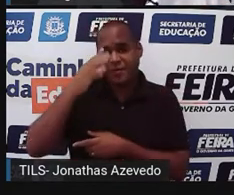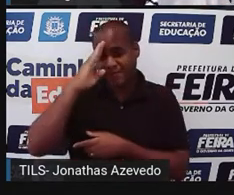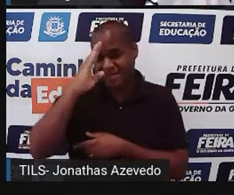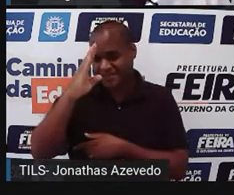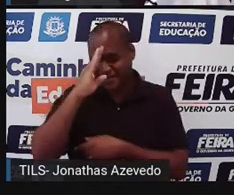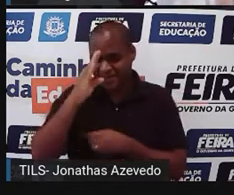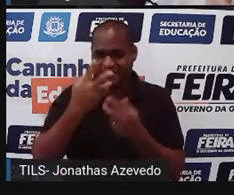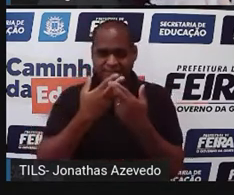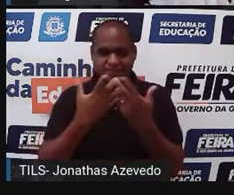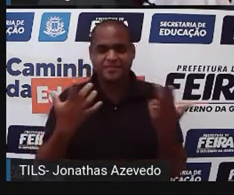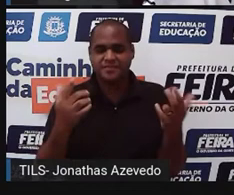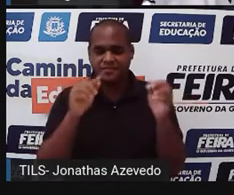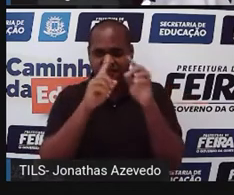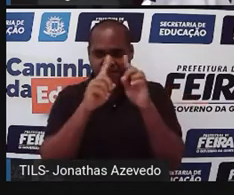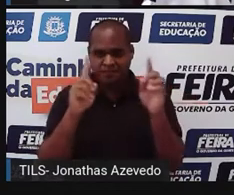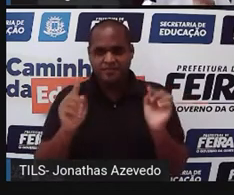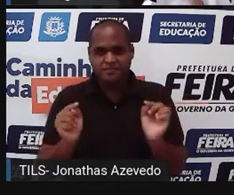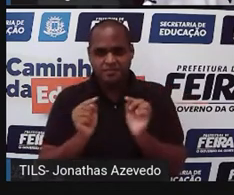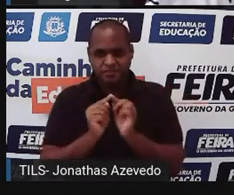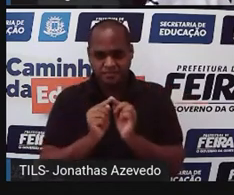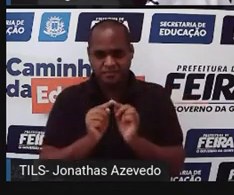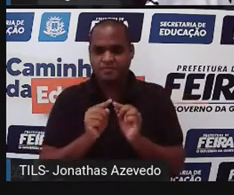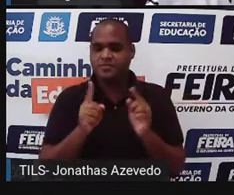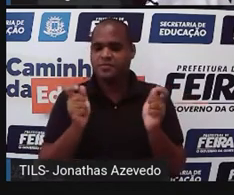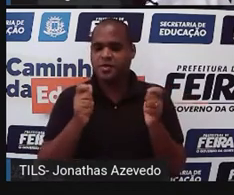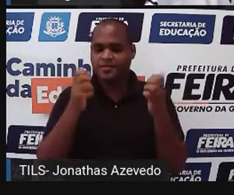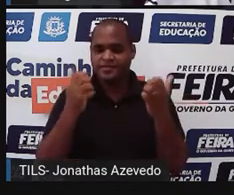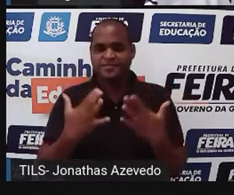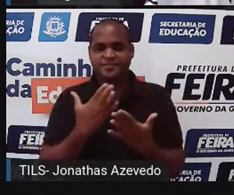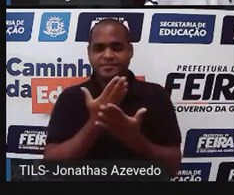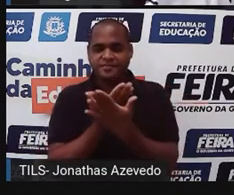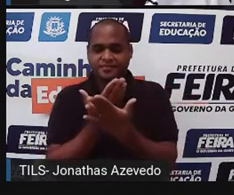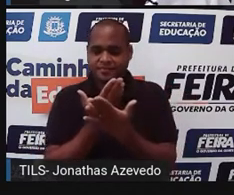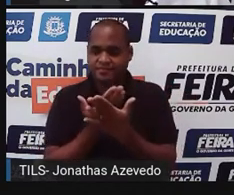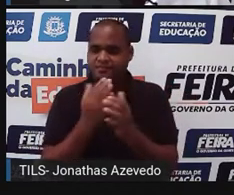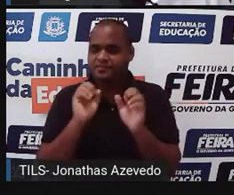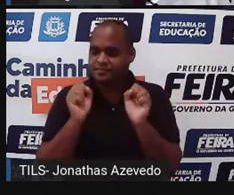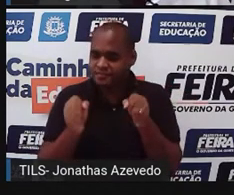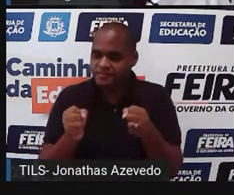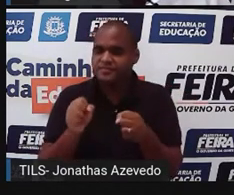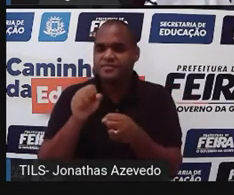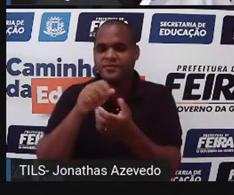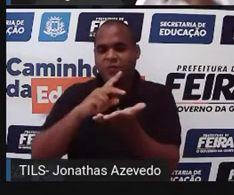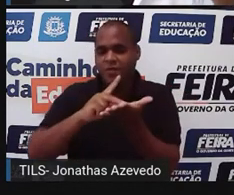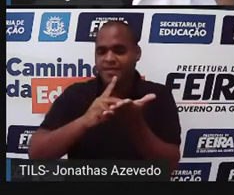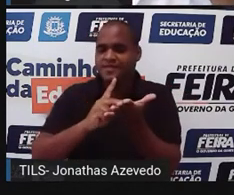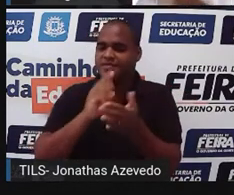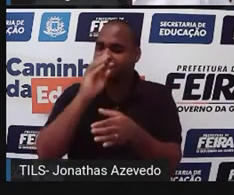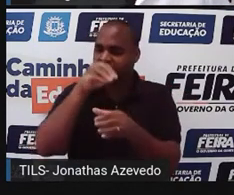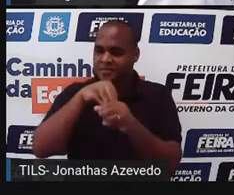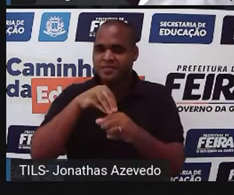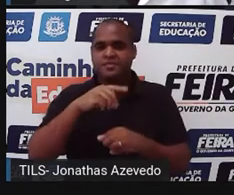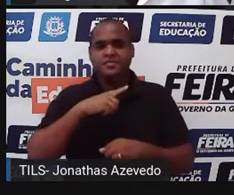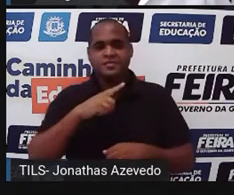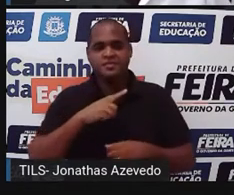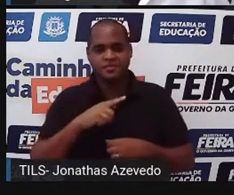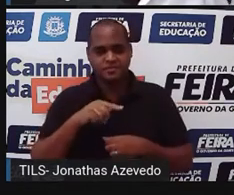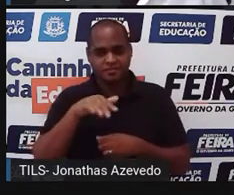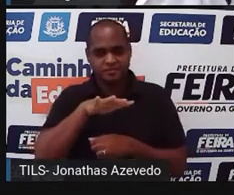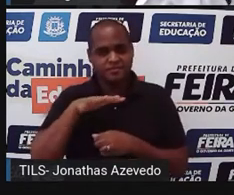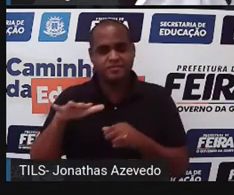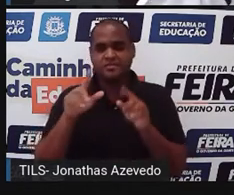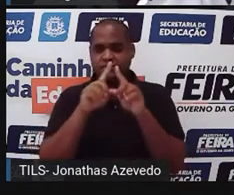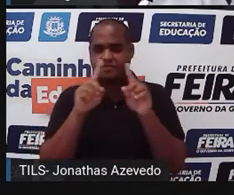quadriláteros que a gente consegue estudar na geometria tá bom área de